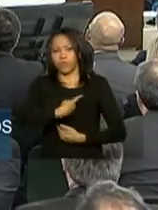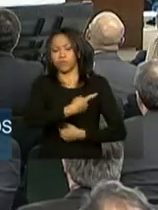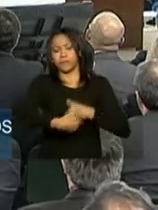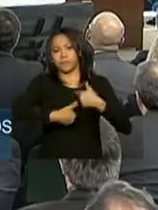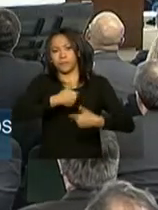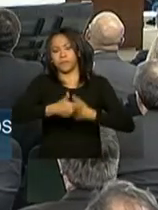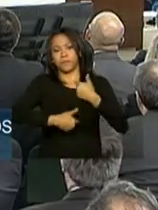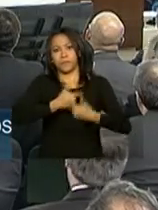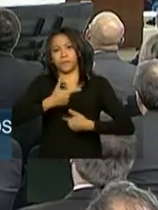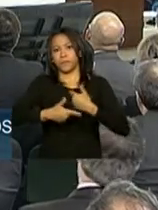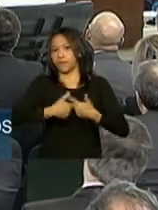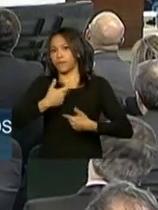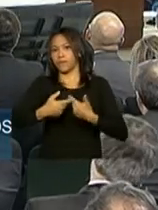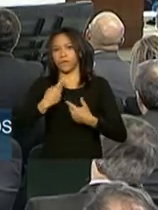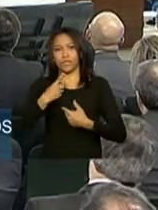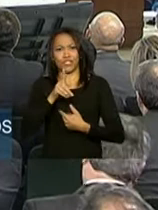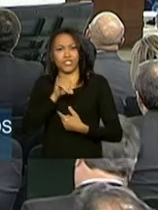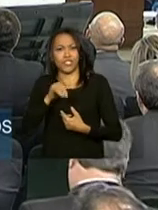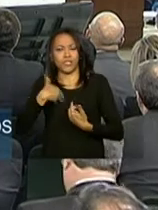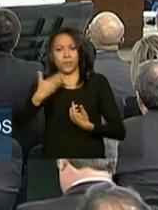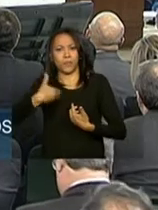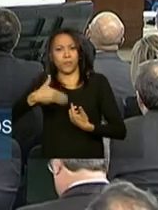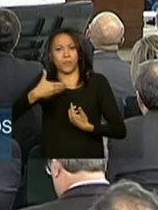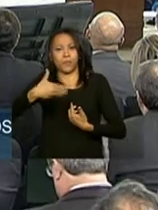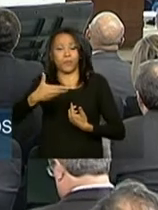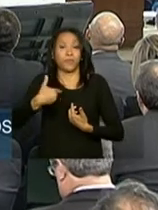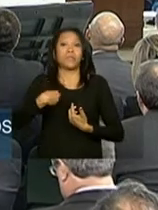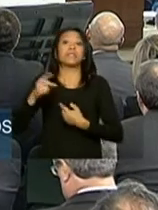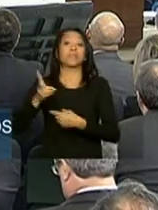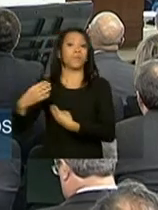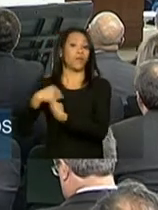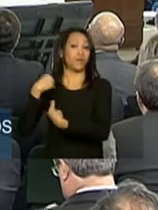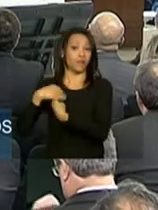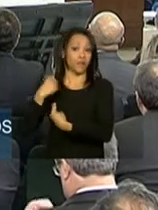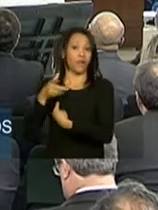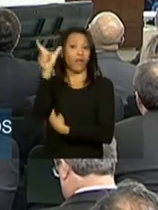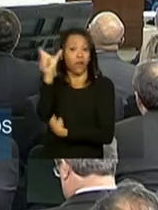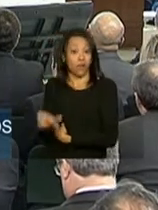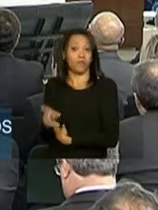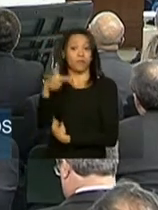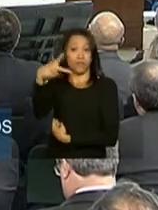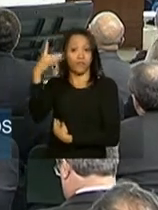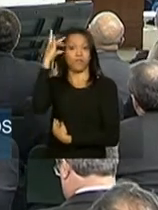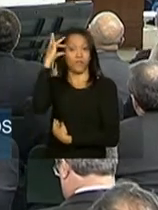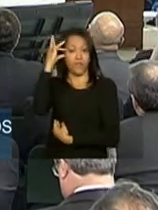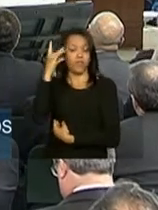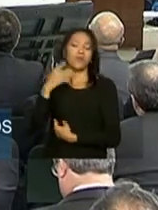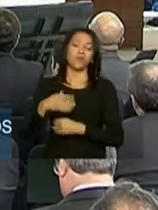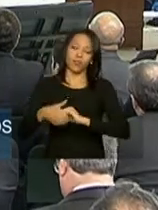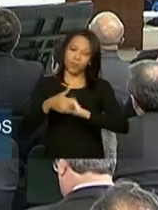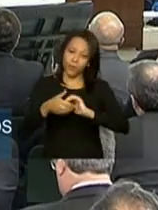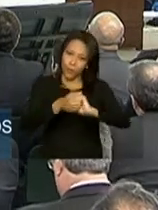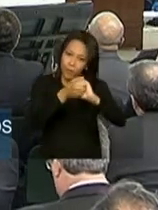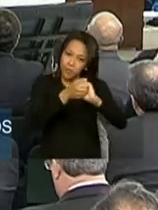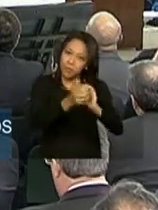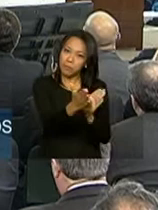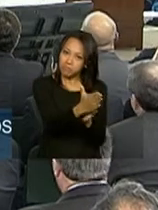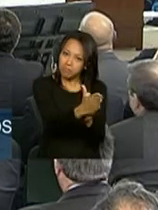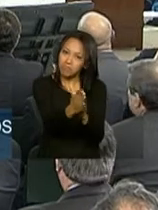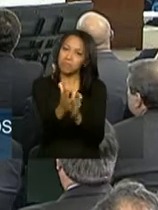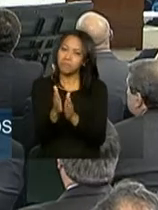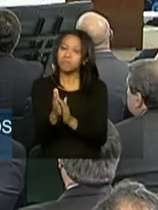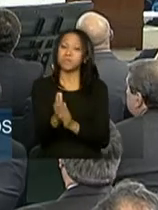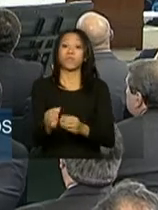dias, capitaneados sobre a orientação da nossa presidenta, mas cumprimentar as equipes do Ministério do Planejamento